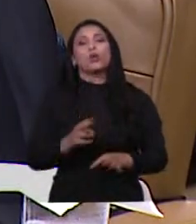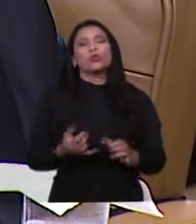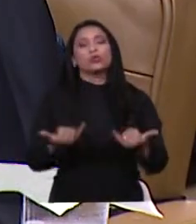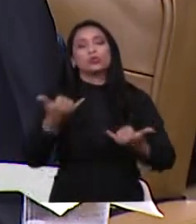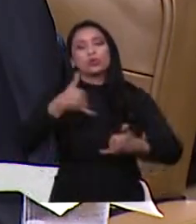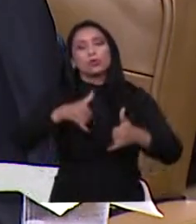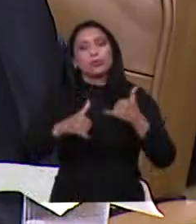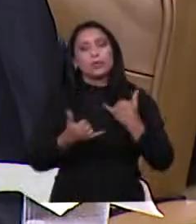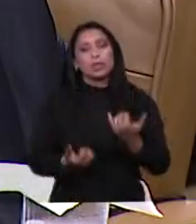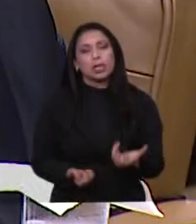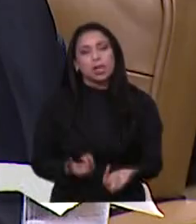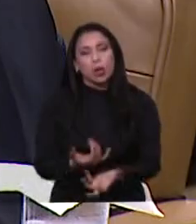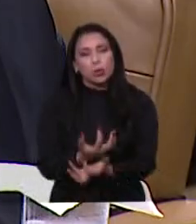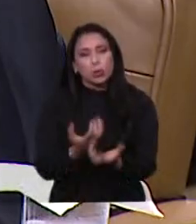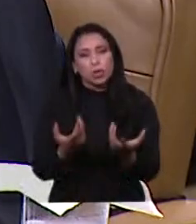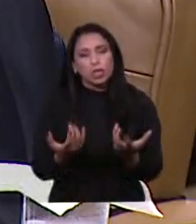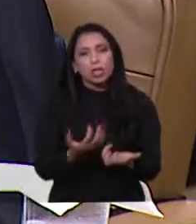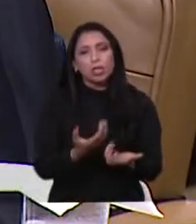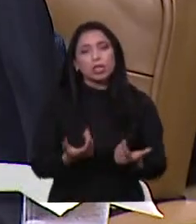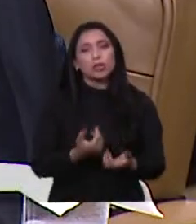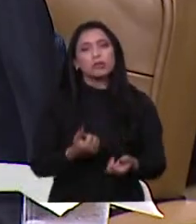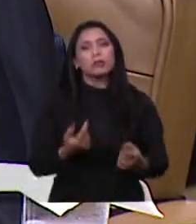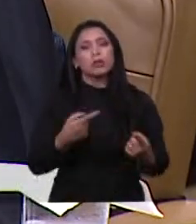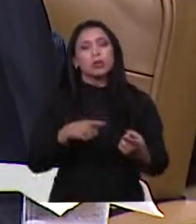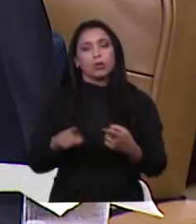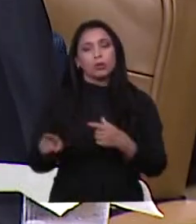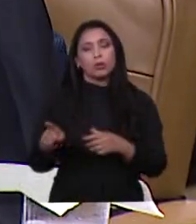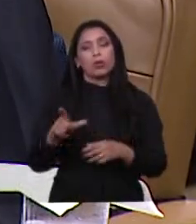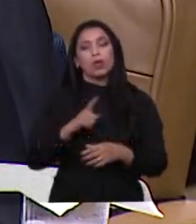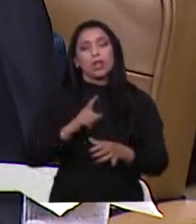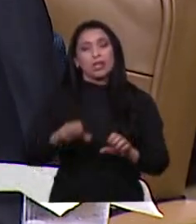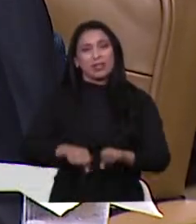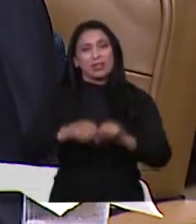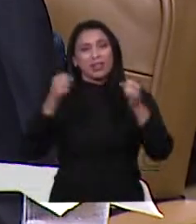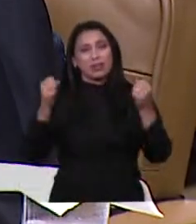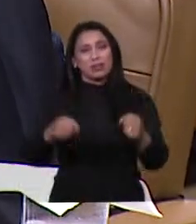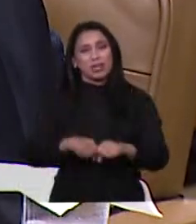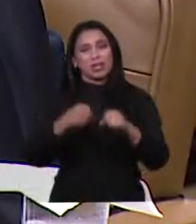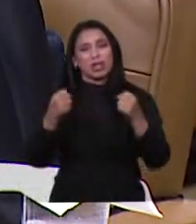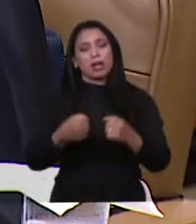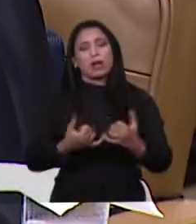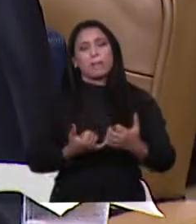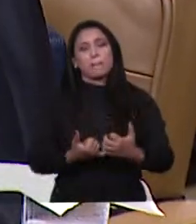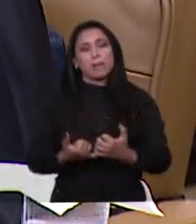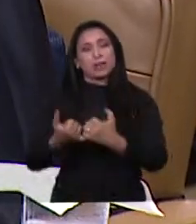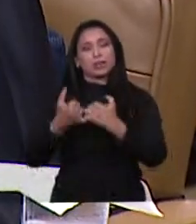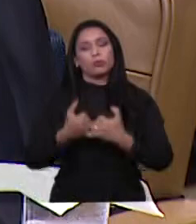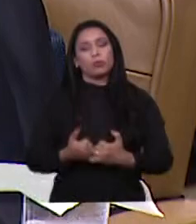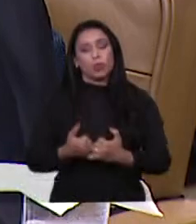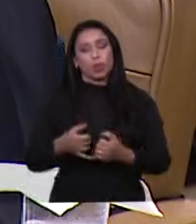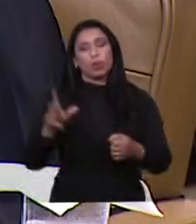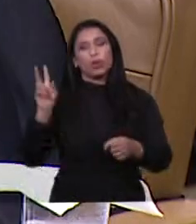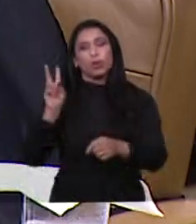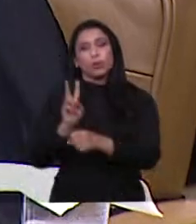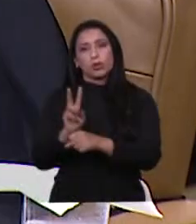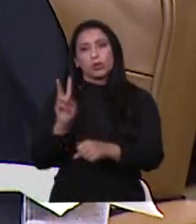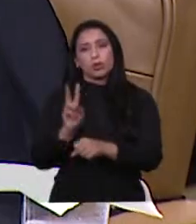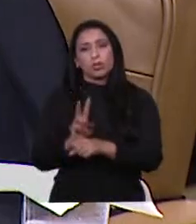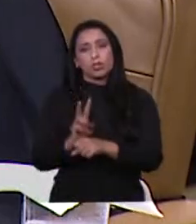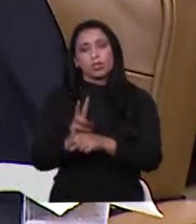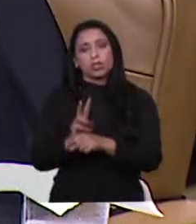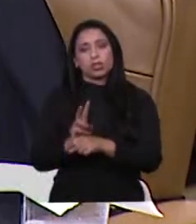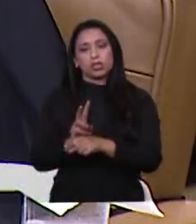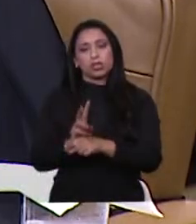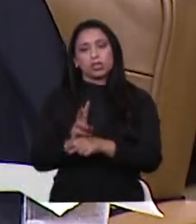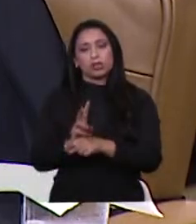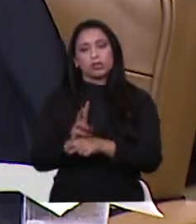com considerável prejuízo pela vítima, e deterioração de patrimônio tombado na forma de concurso de